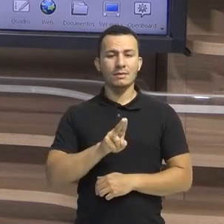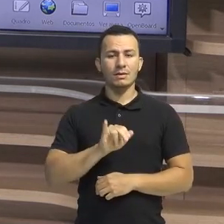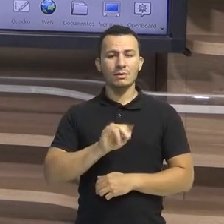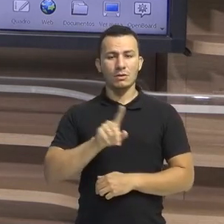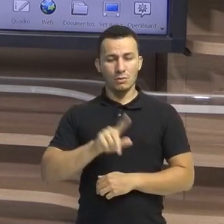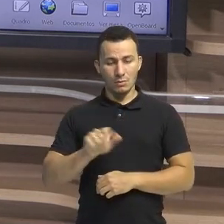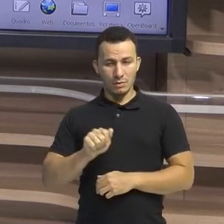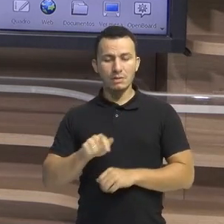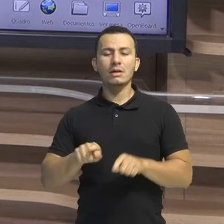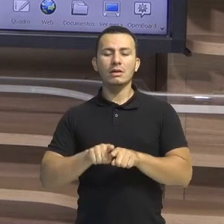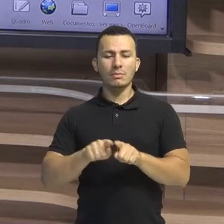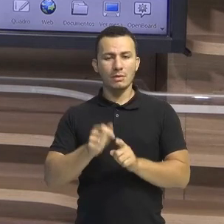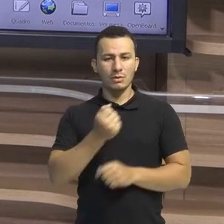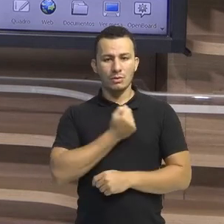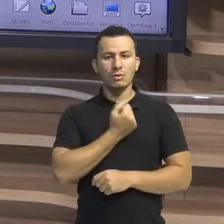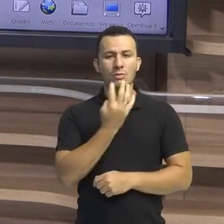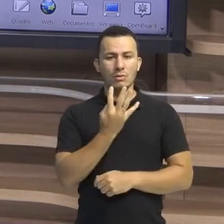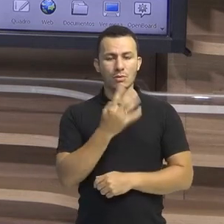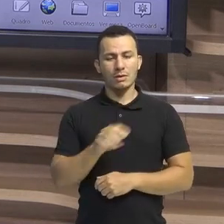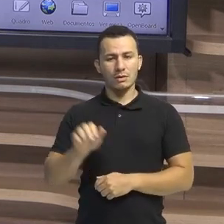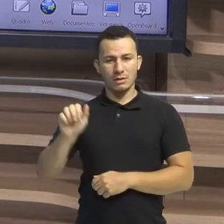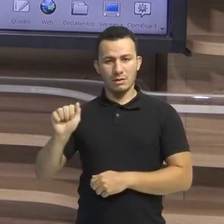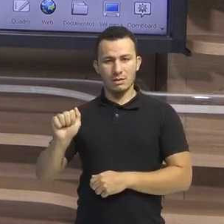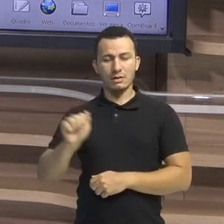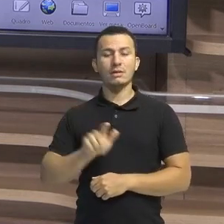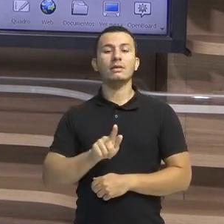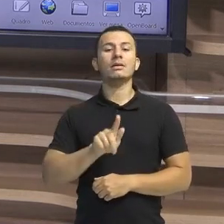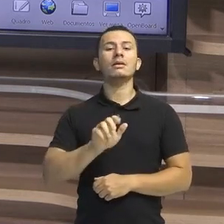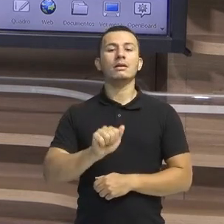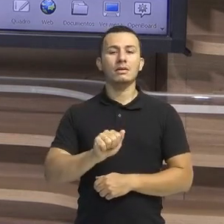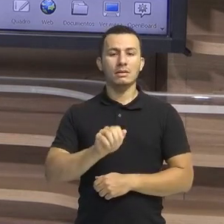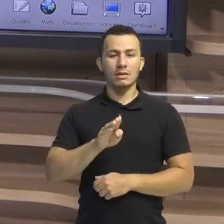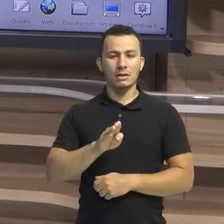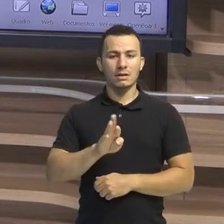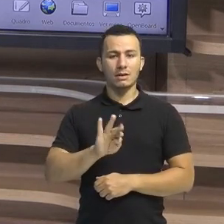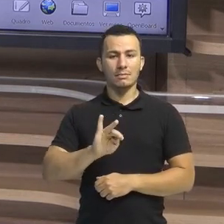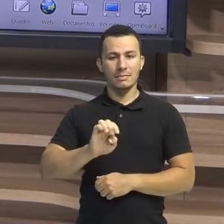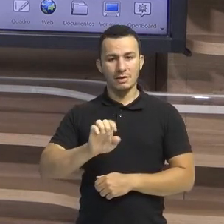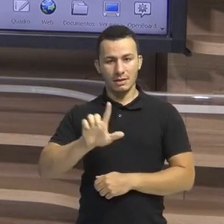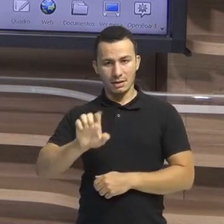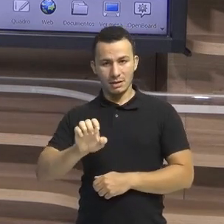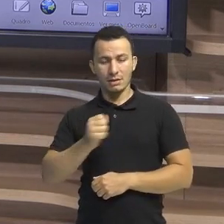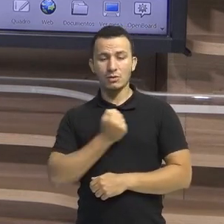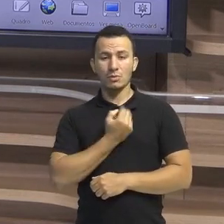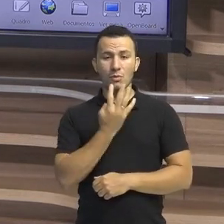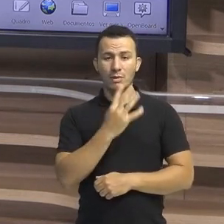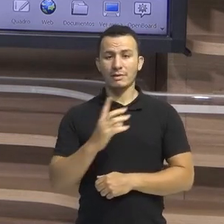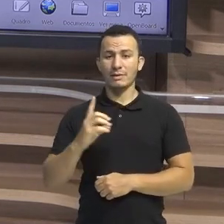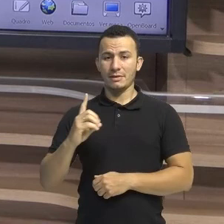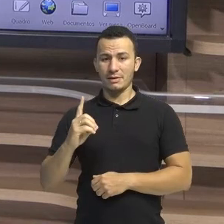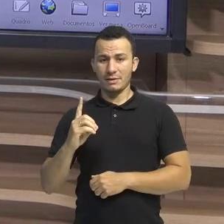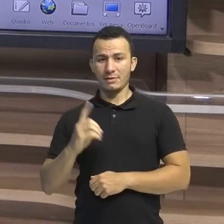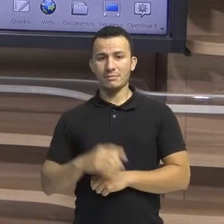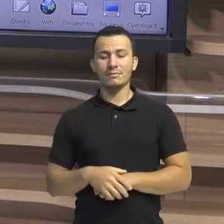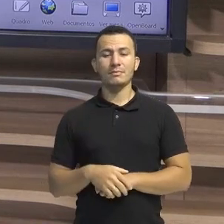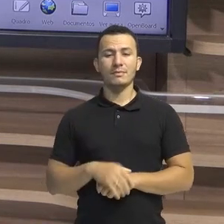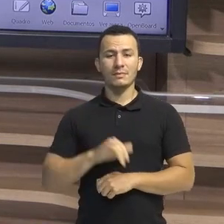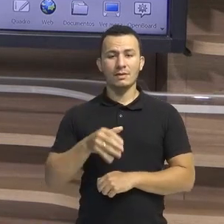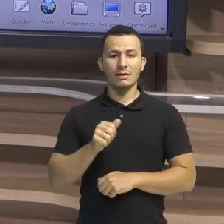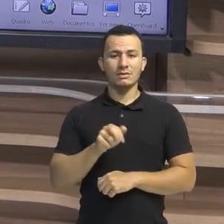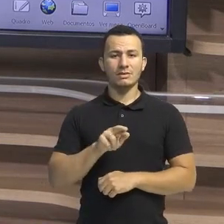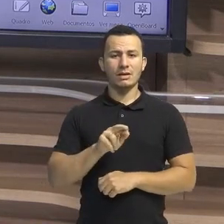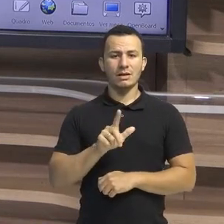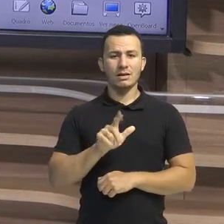A, ela é da Escola Tiradentes. Gabriele, questão 4, letra D. E o Jalisson, questão 4, letra D. Aqui